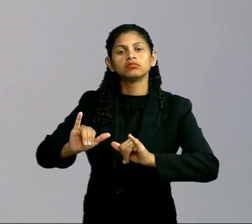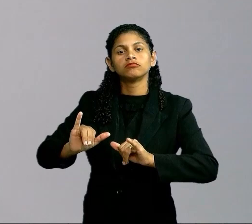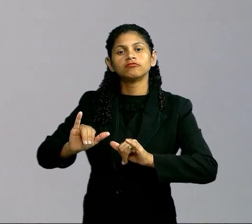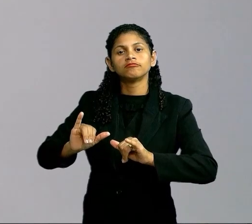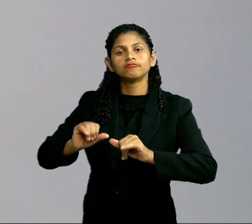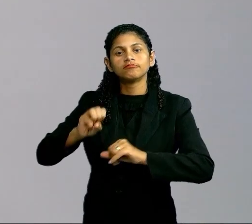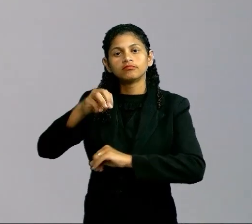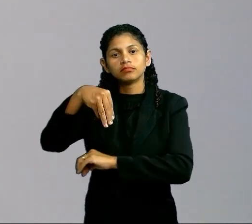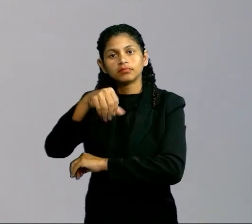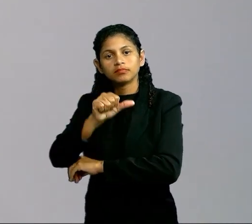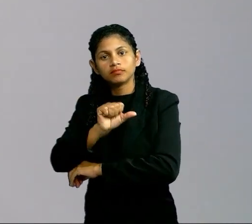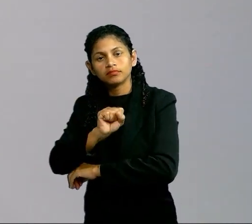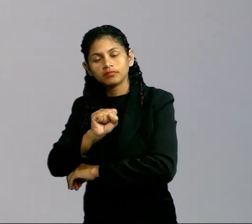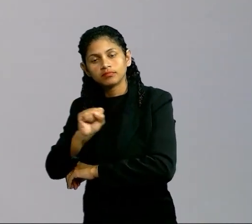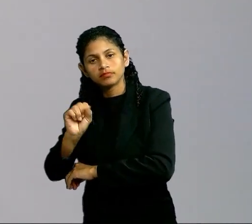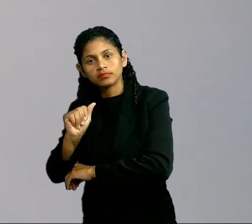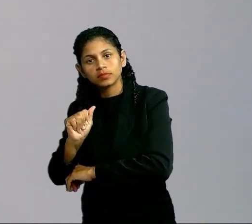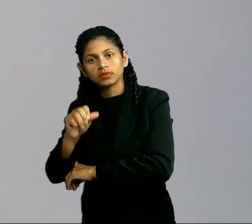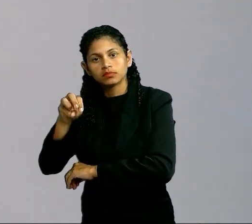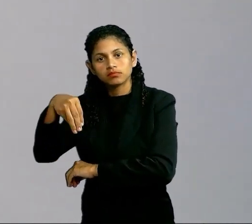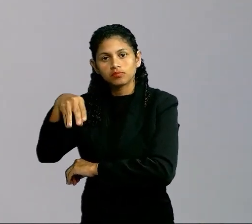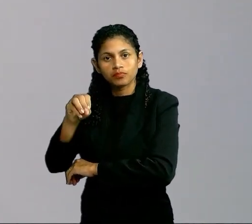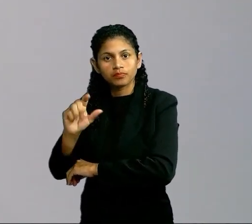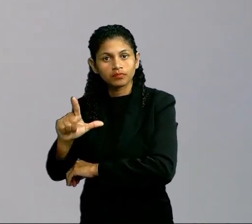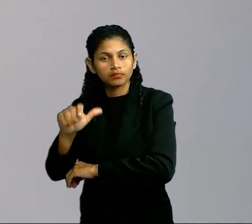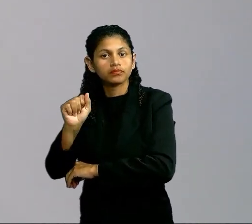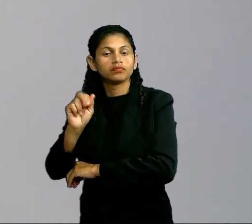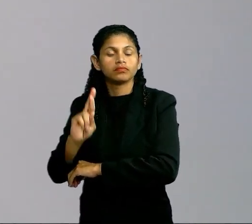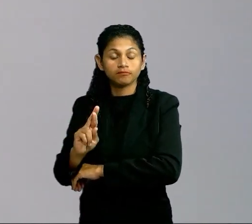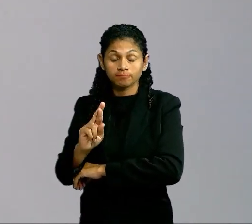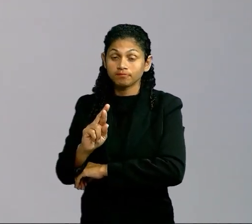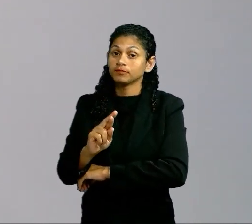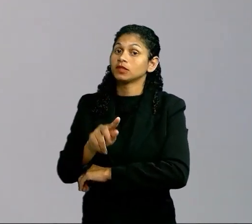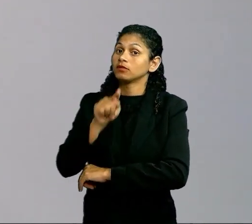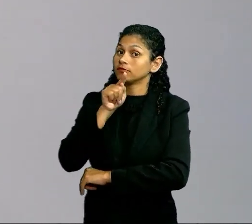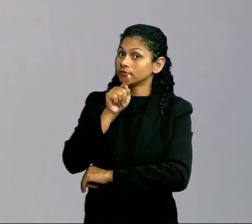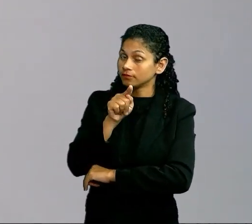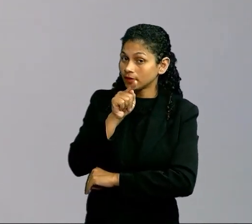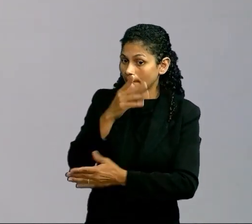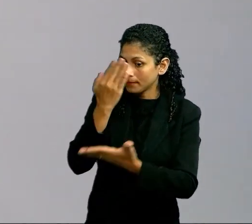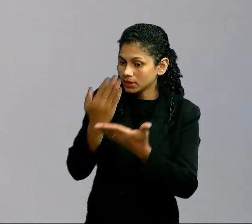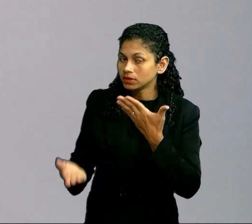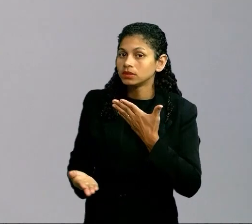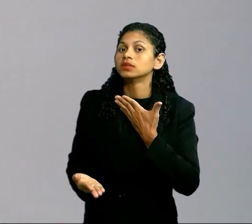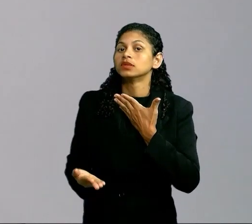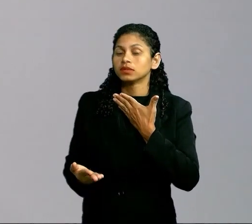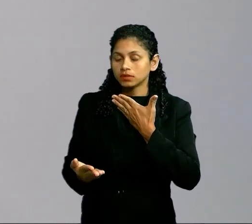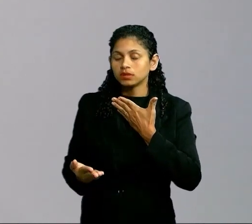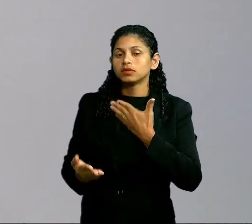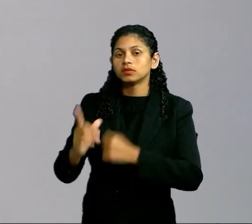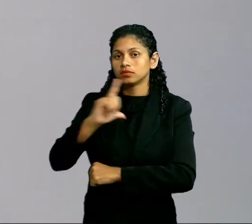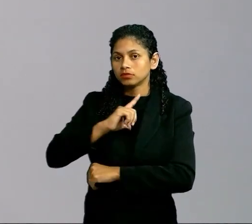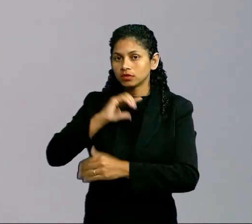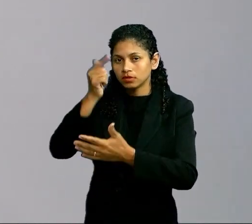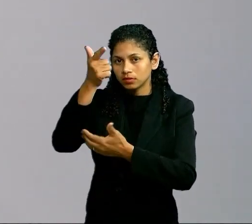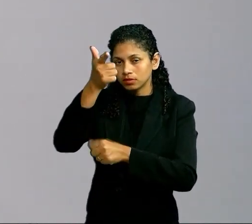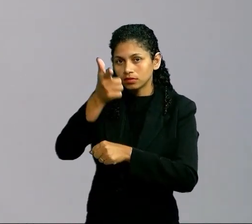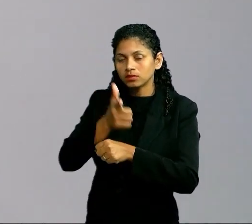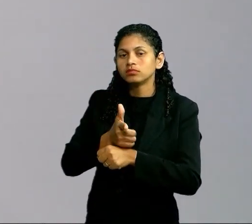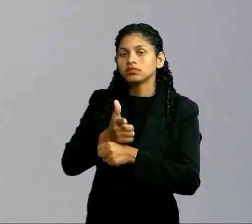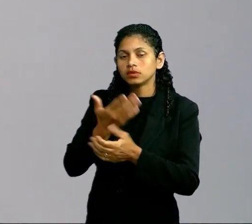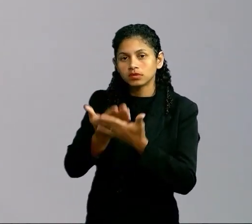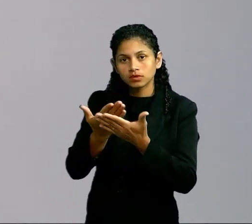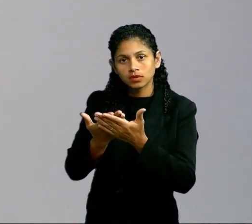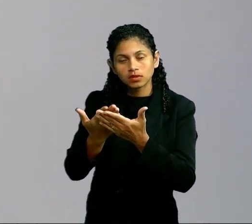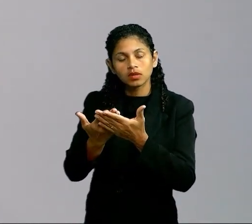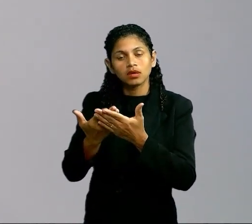massa molecular ou massa molar, tá? Então, quem perdeu, fica de olho nas aulas que estão gravadas na plataforma e